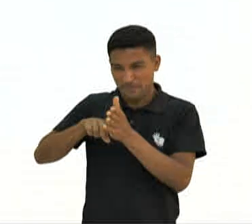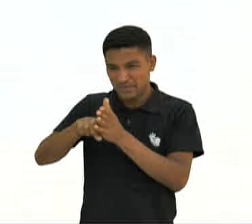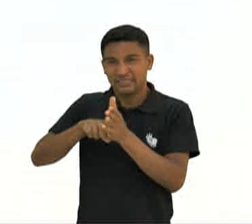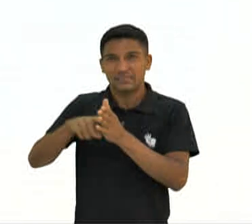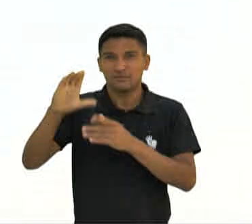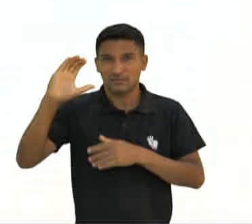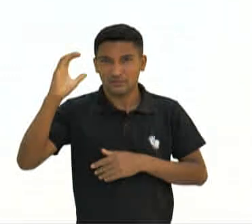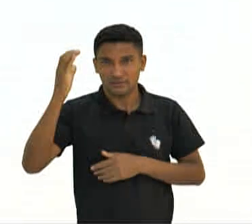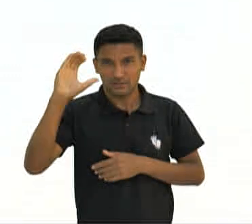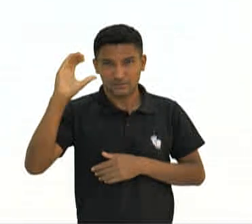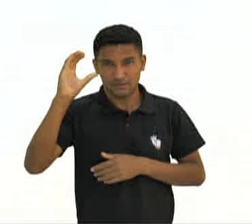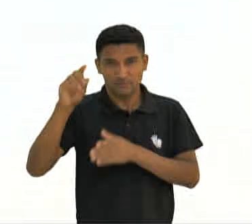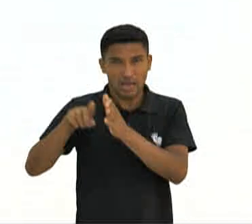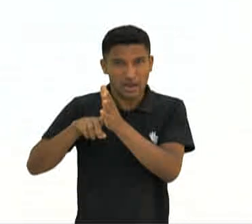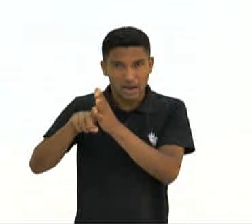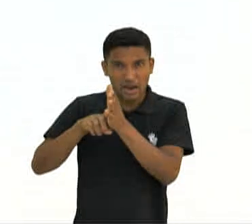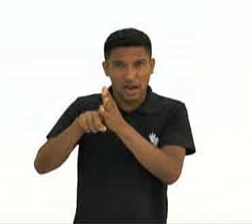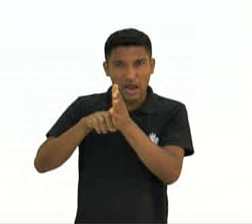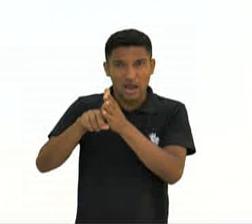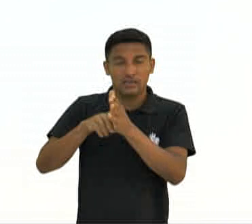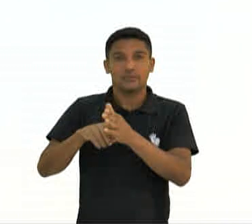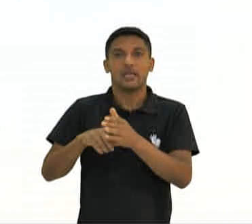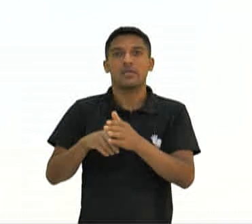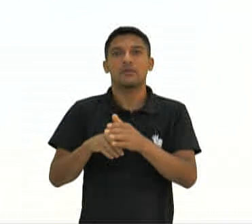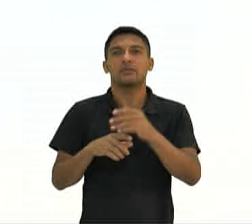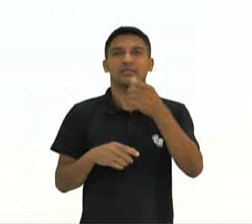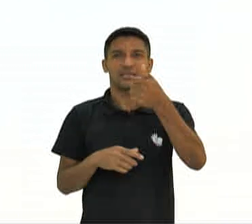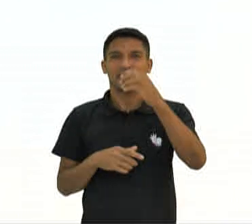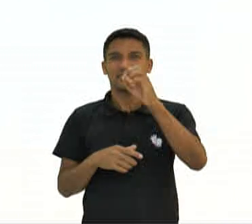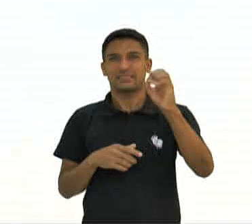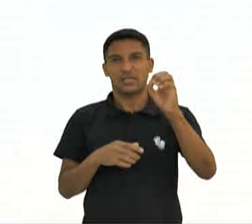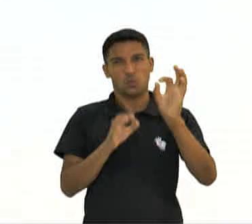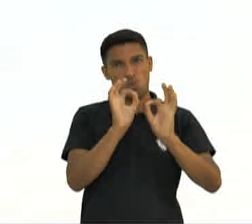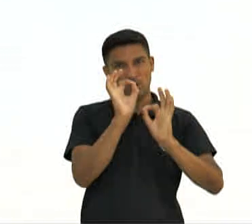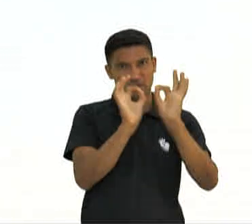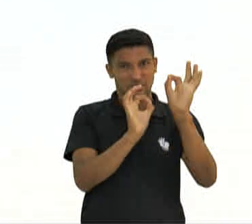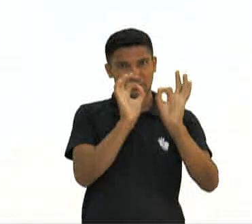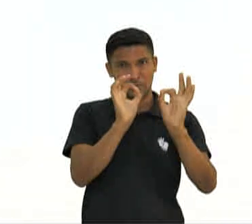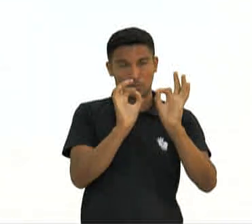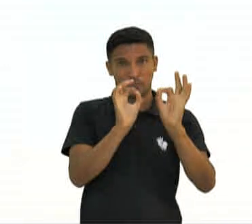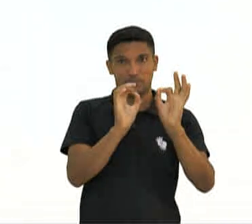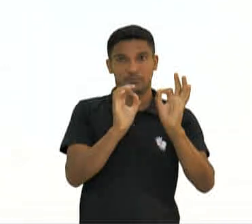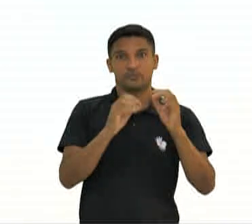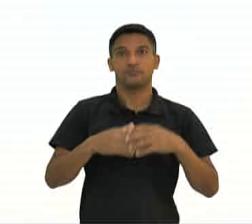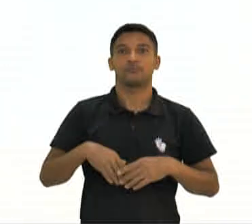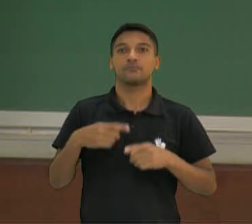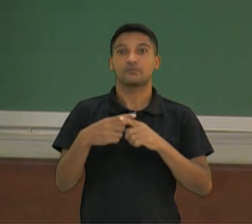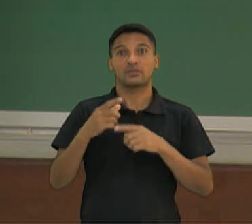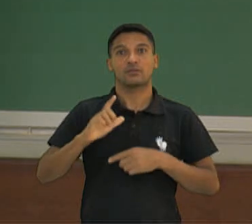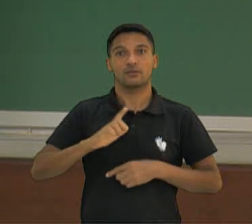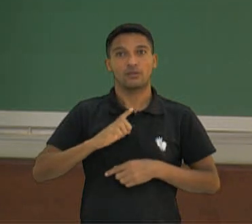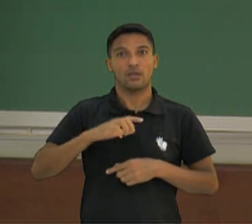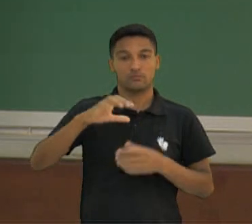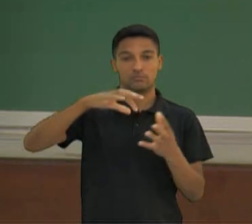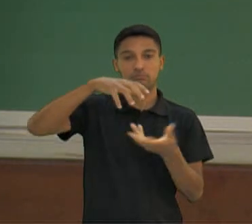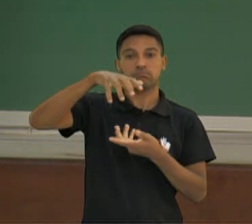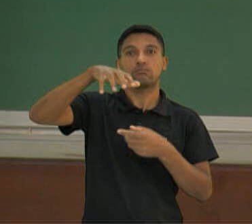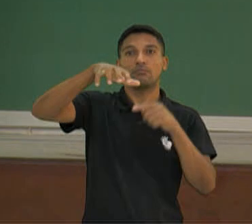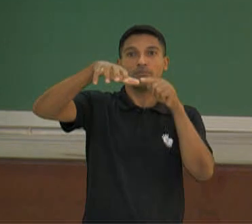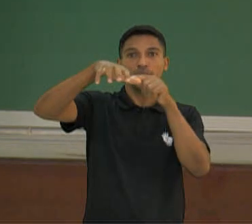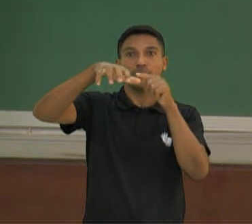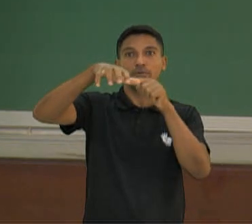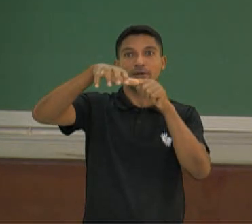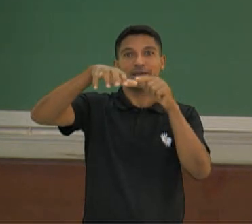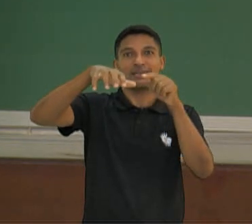pesquisa científica, justamente, aqui não é à toa, né, pela presença desses minerais, dessa área do Ártico que ainda não foi